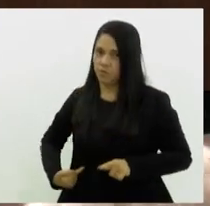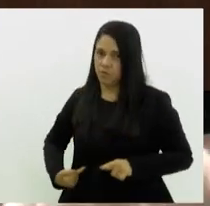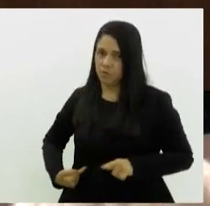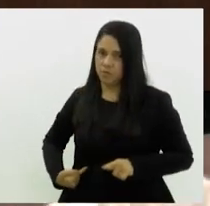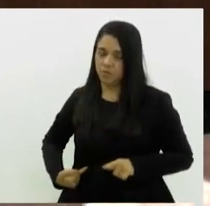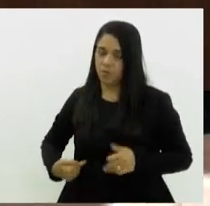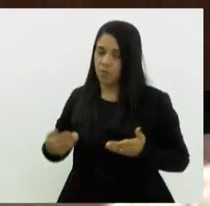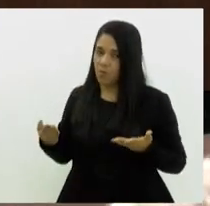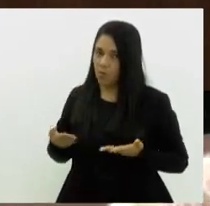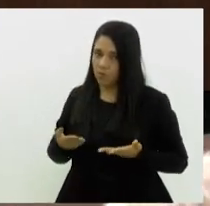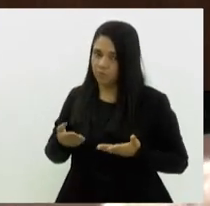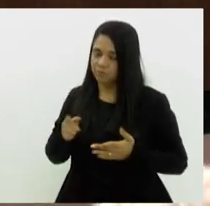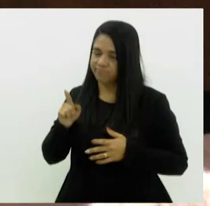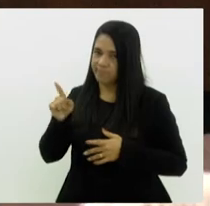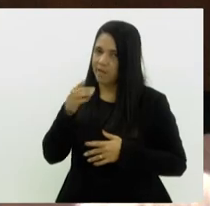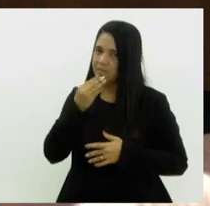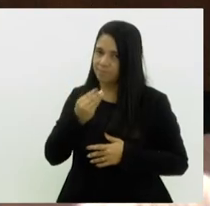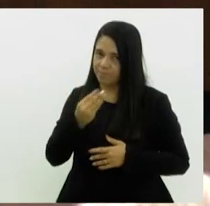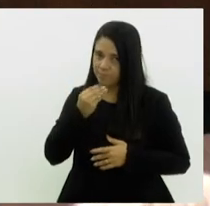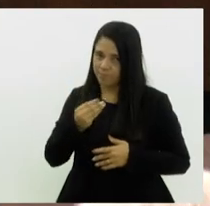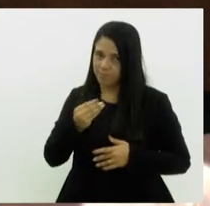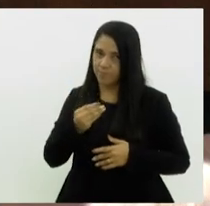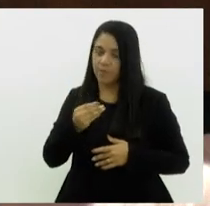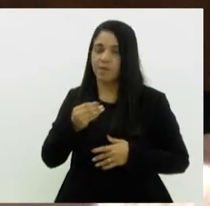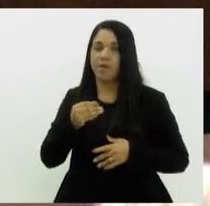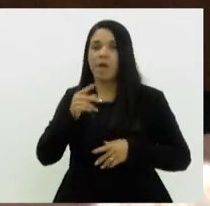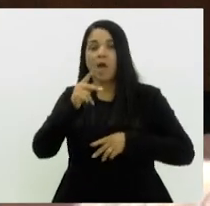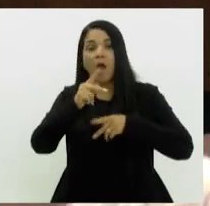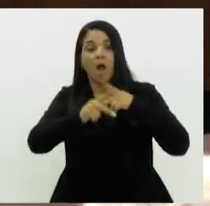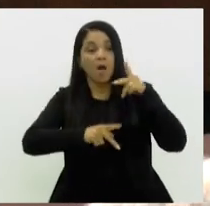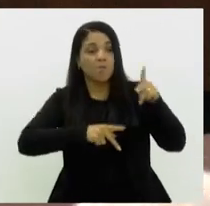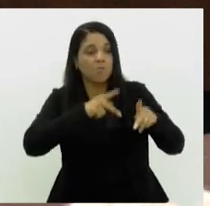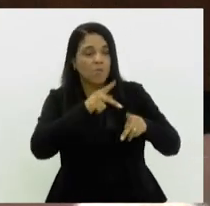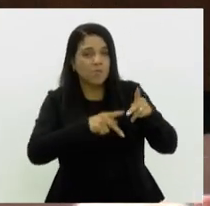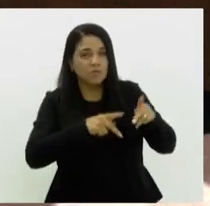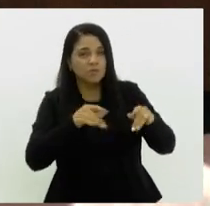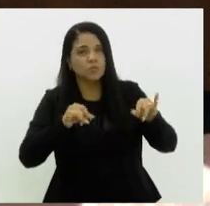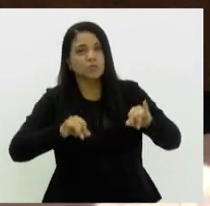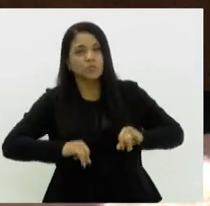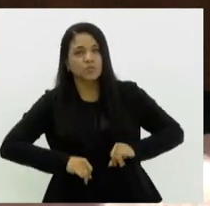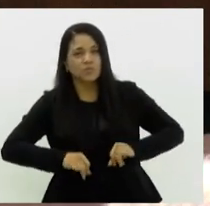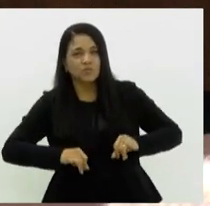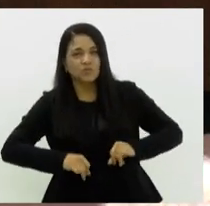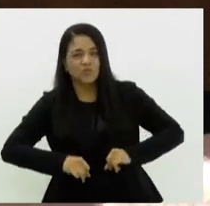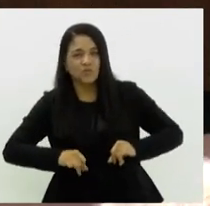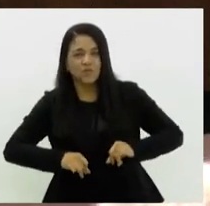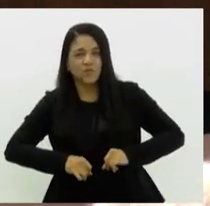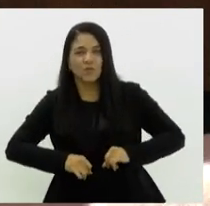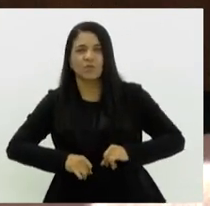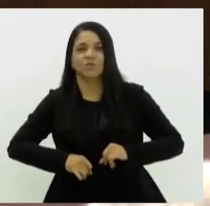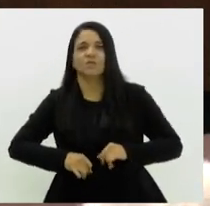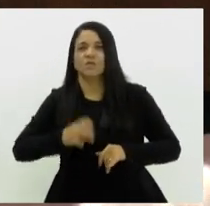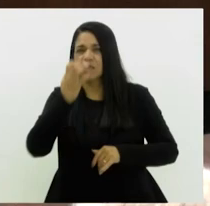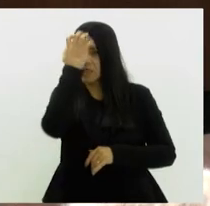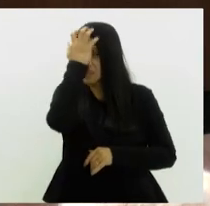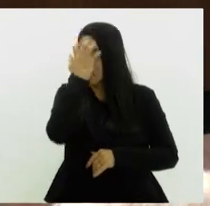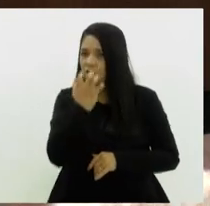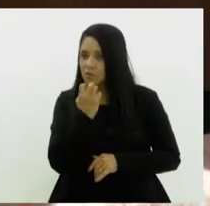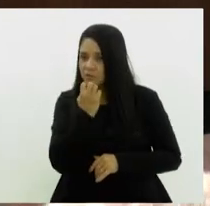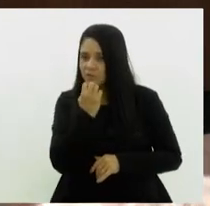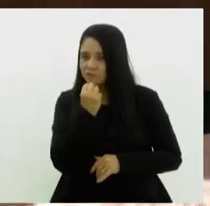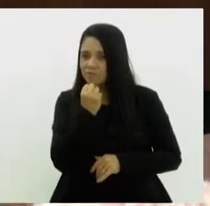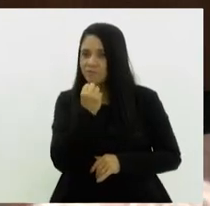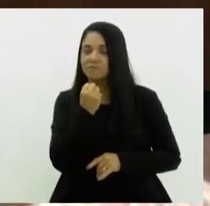hoje se encontra, e com a população que também sofreu ataques terroristas e que